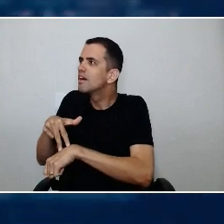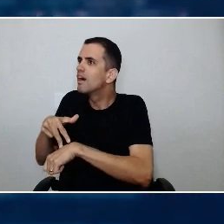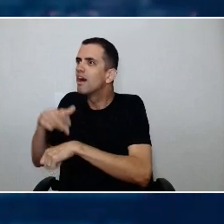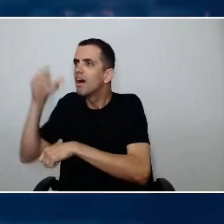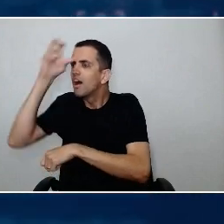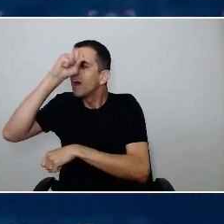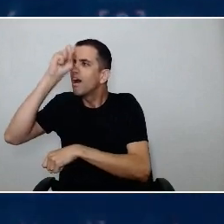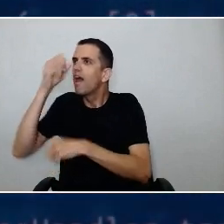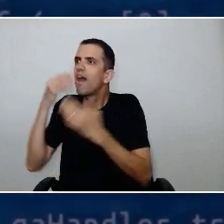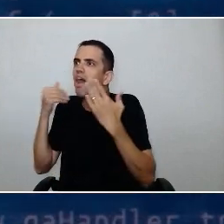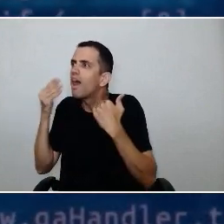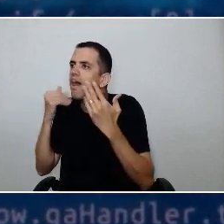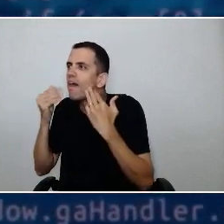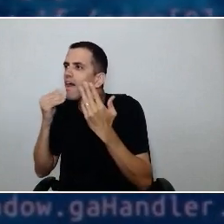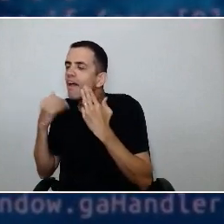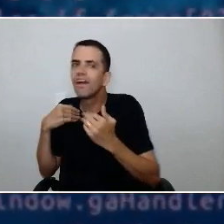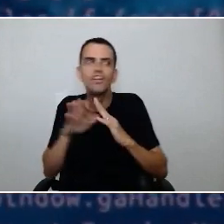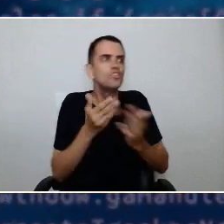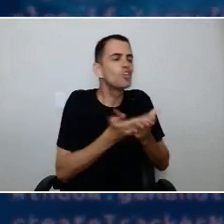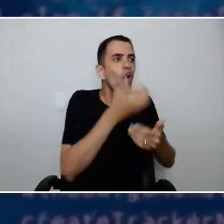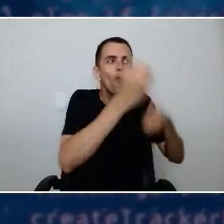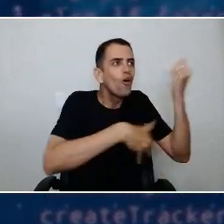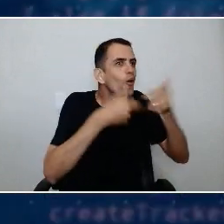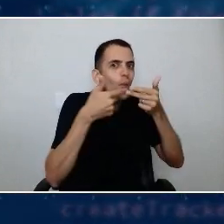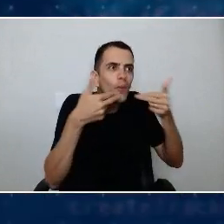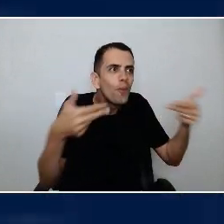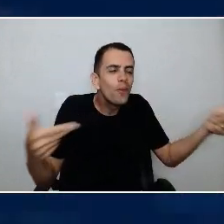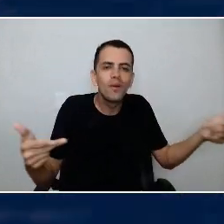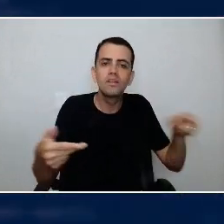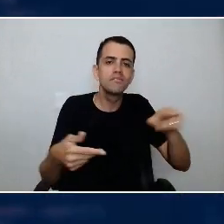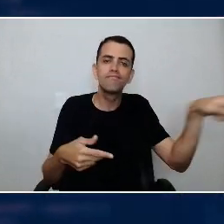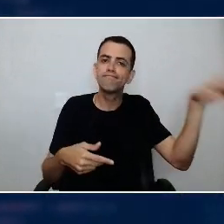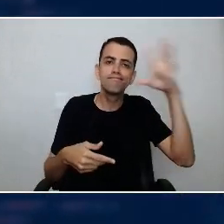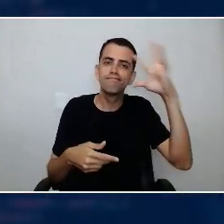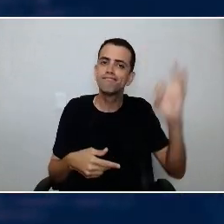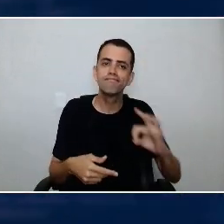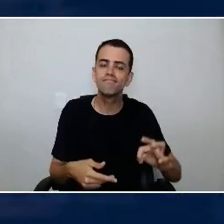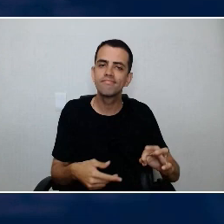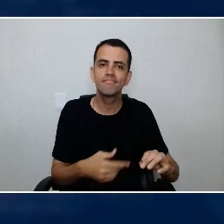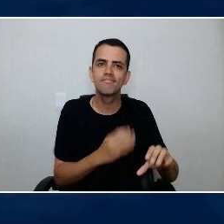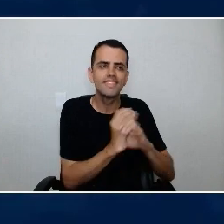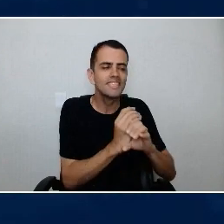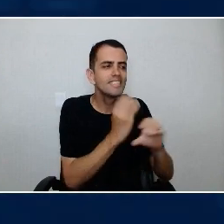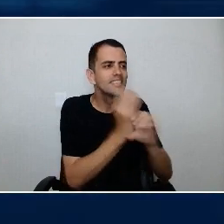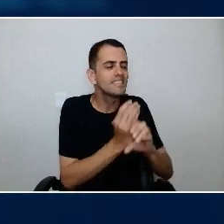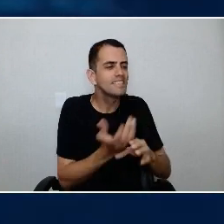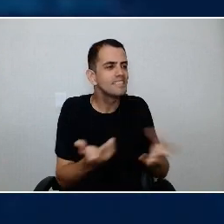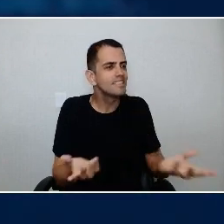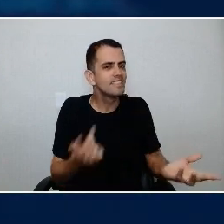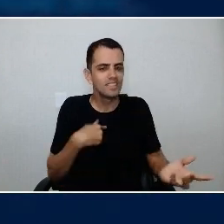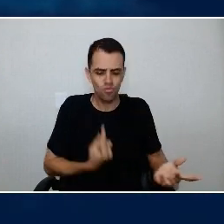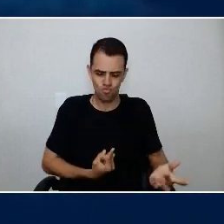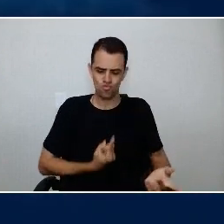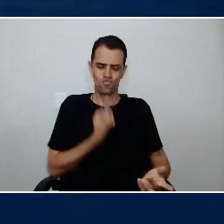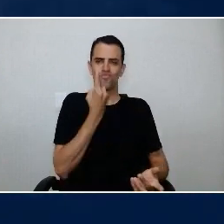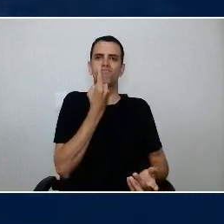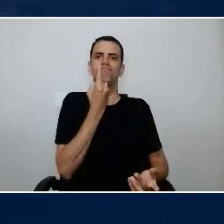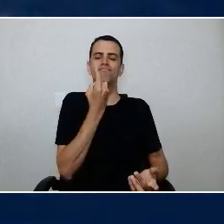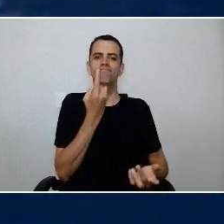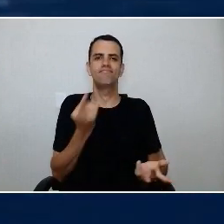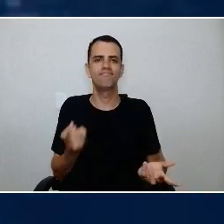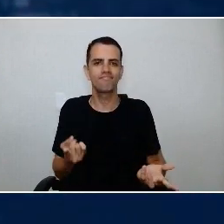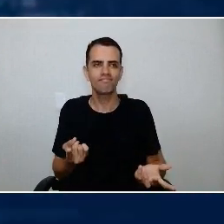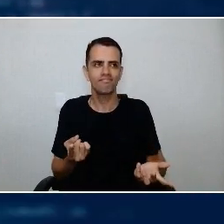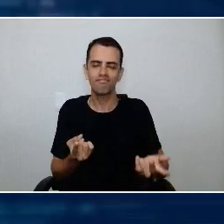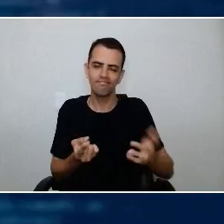entendia ninguém entendia o que eu tava falando ninguém entendia esse mundo porém eu aprendi muito nesses eventos e tudo isso foi